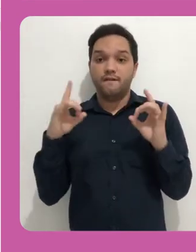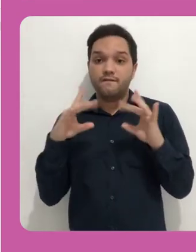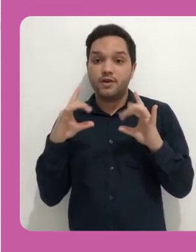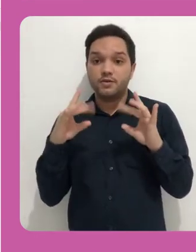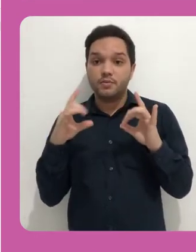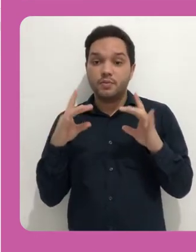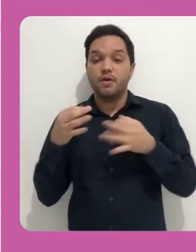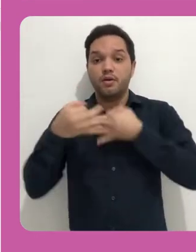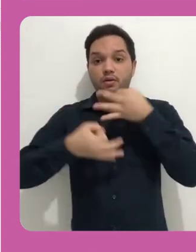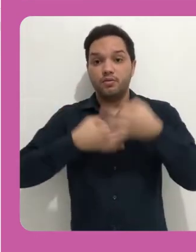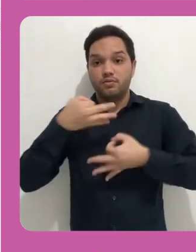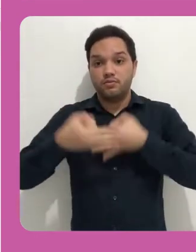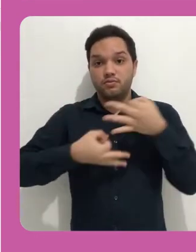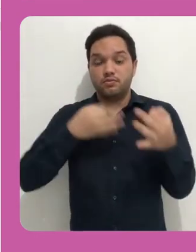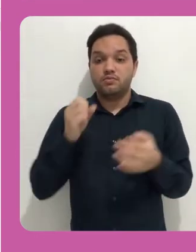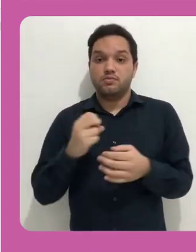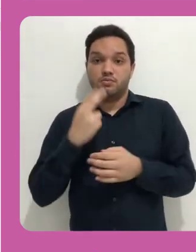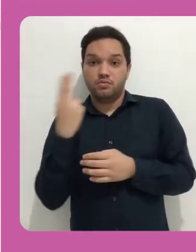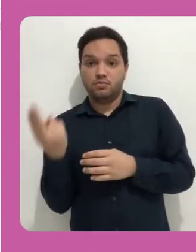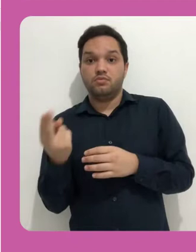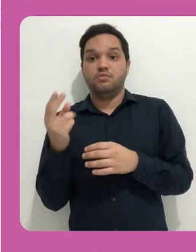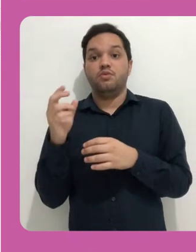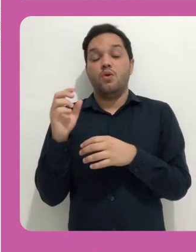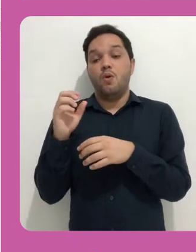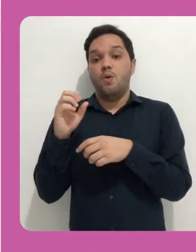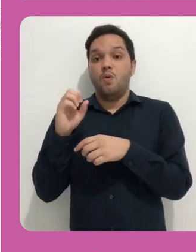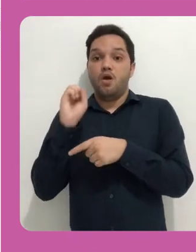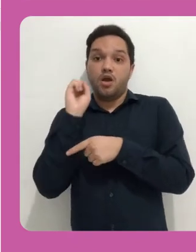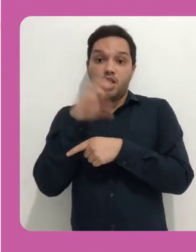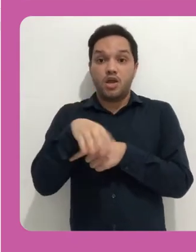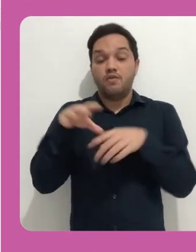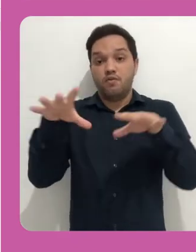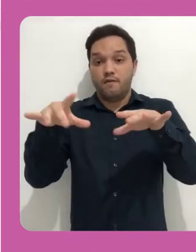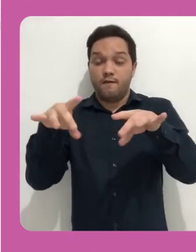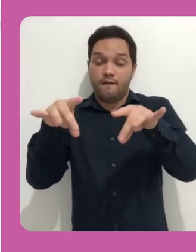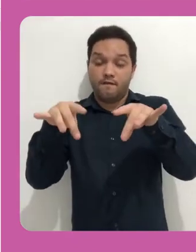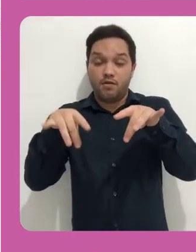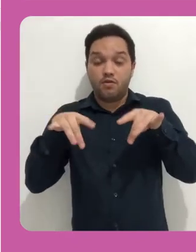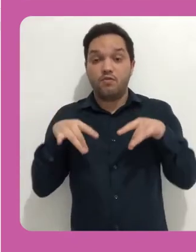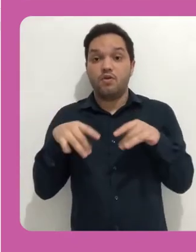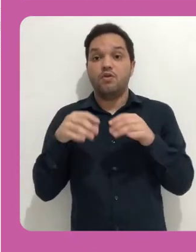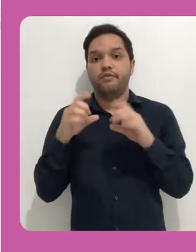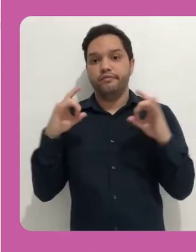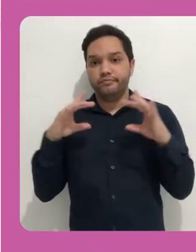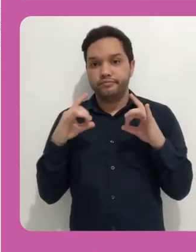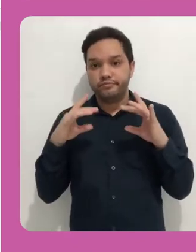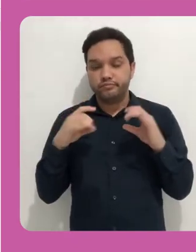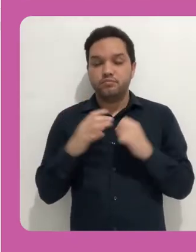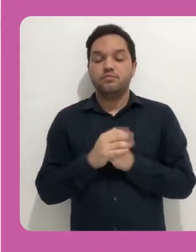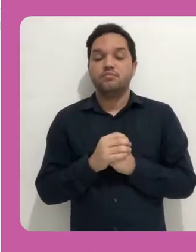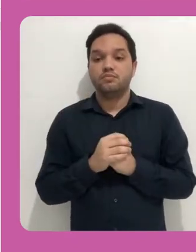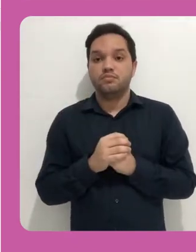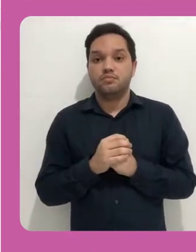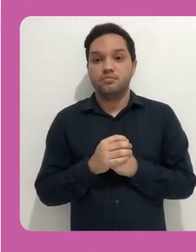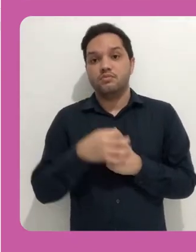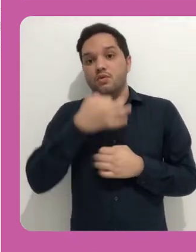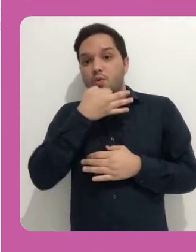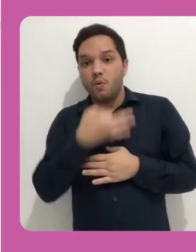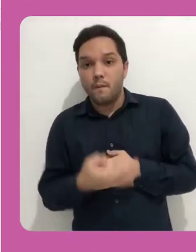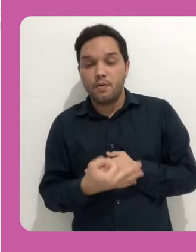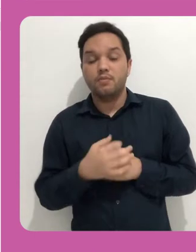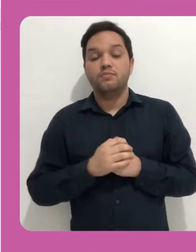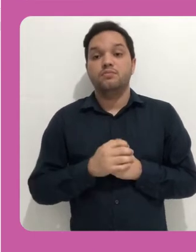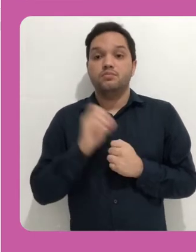arquivos com feedback como um comentário. O envio de arquivo que o aluno pode enviar quantas vezes ele quiser,